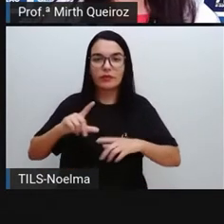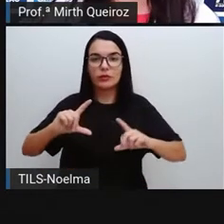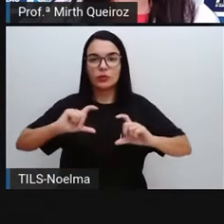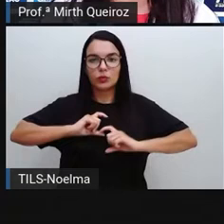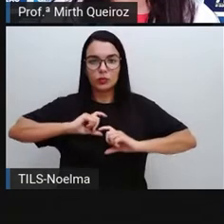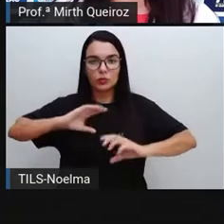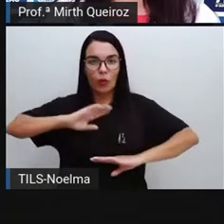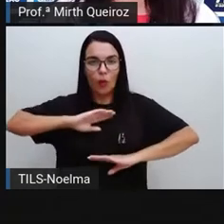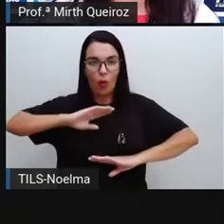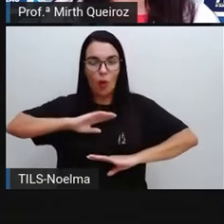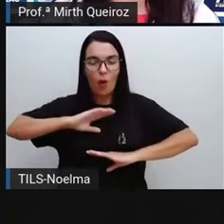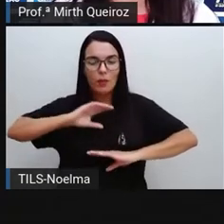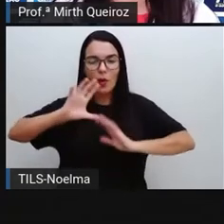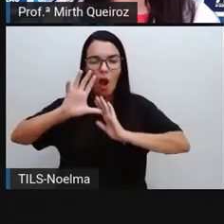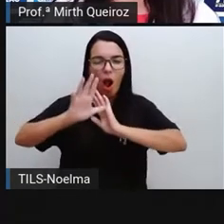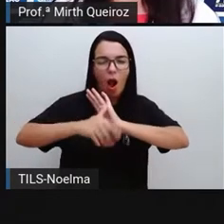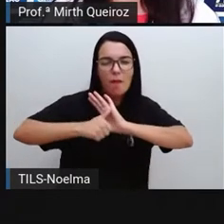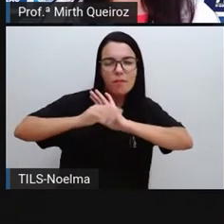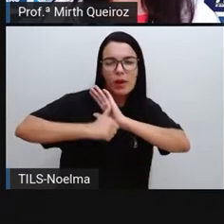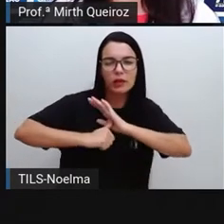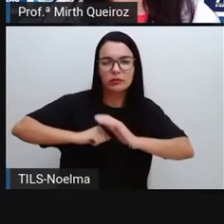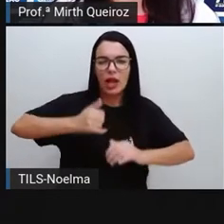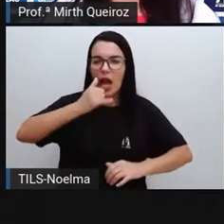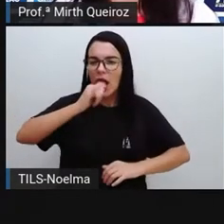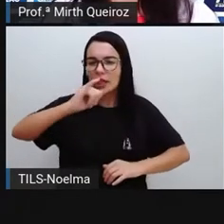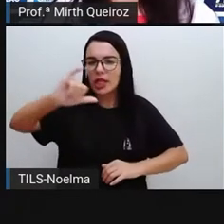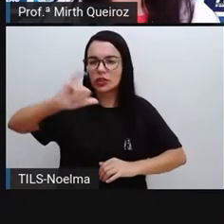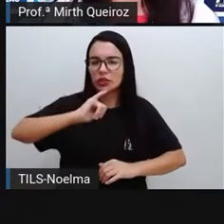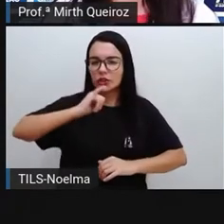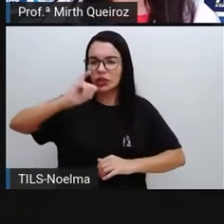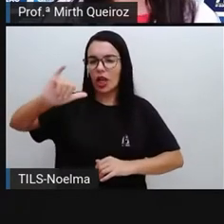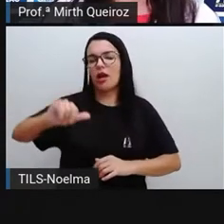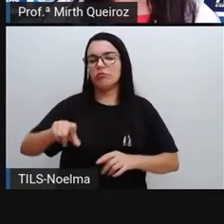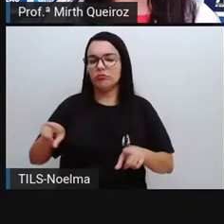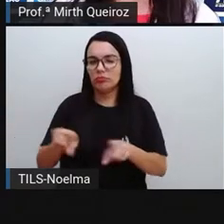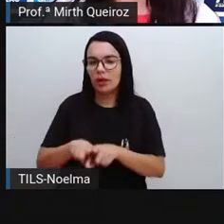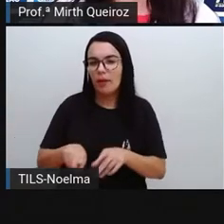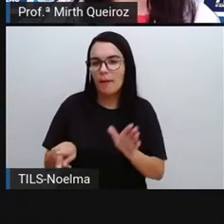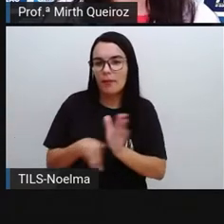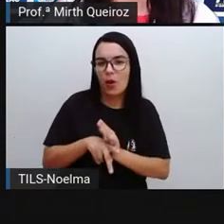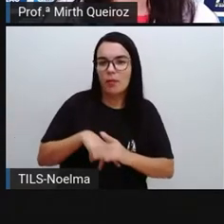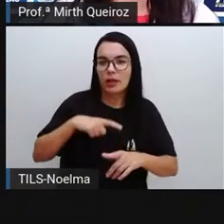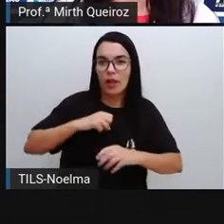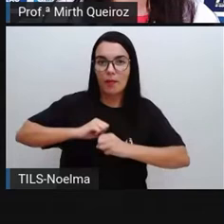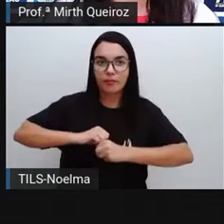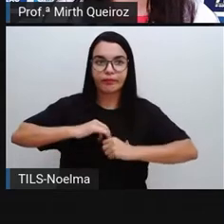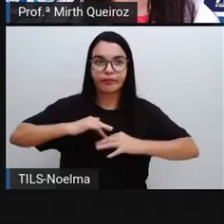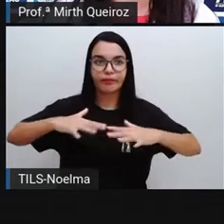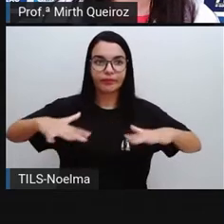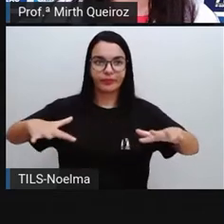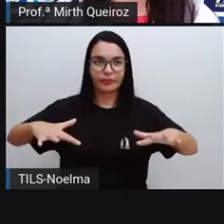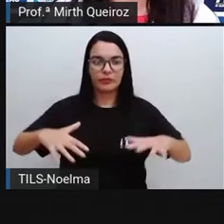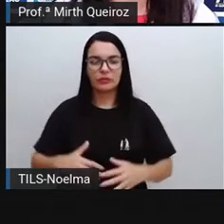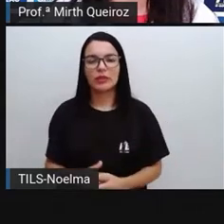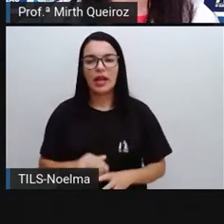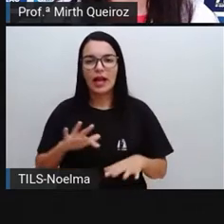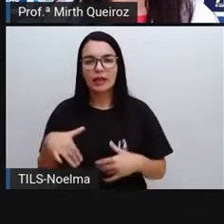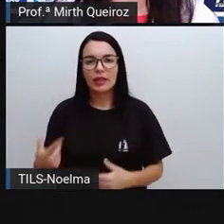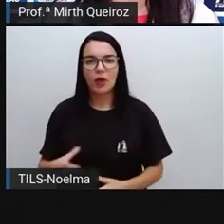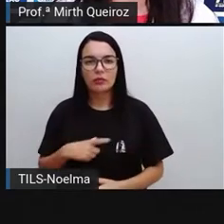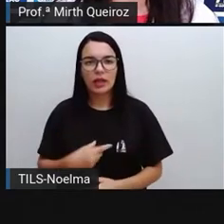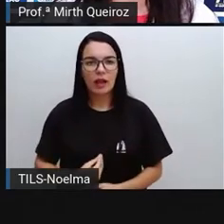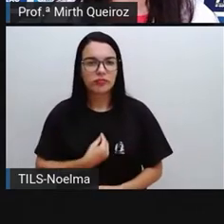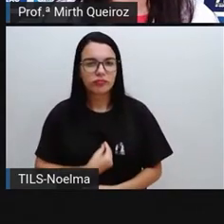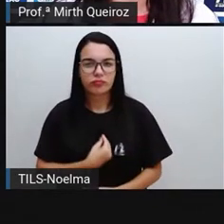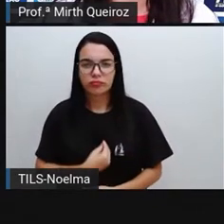célula, roubando o metabolismo ali da célula, para que ele tenha energia, e se multiplicar, né? Eles habitam em todas